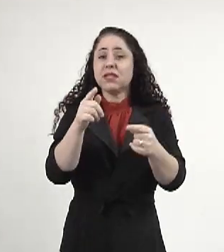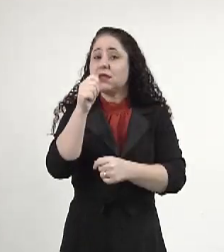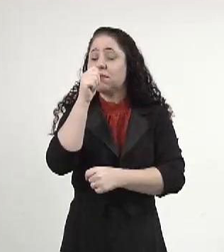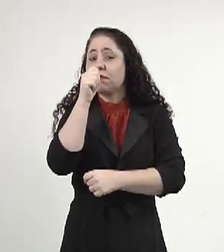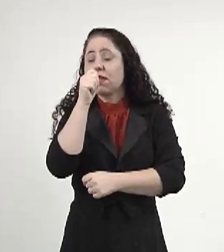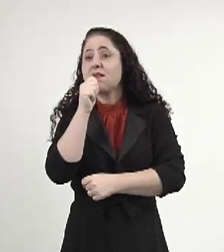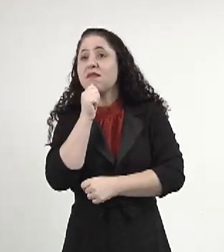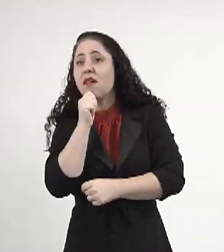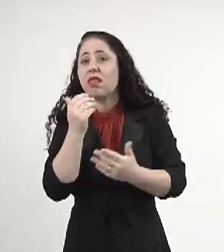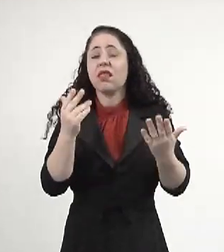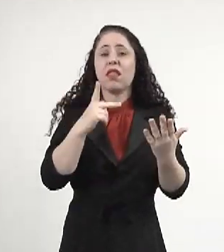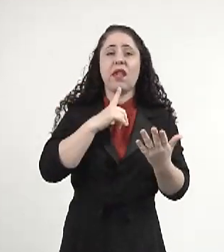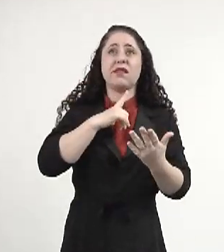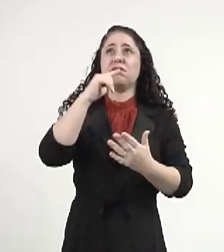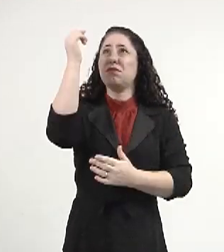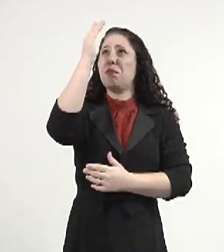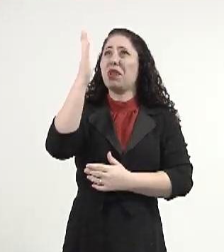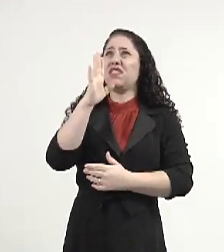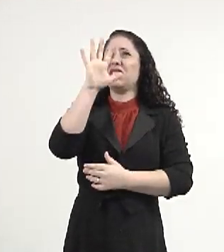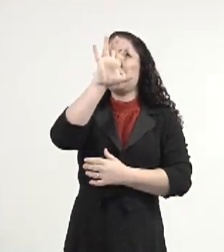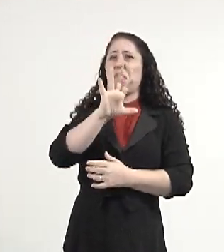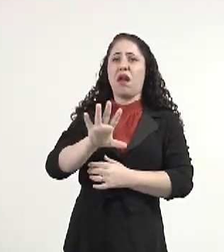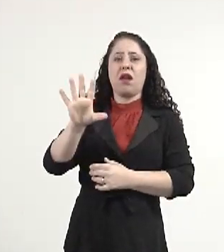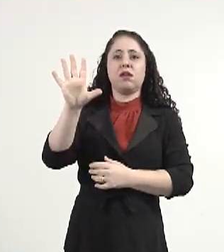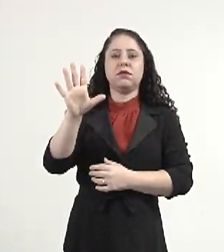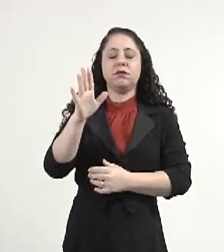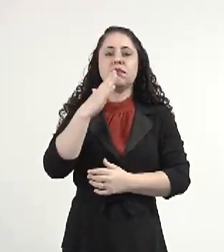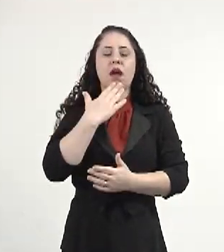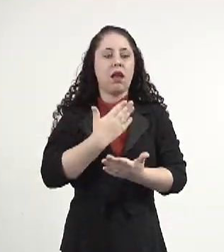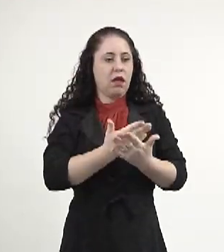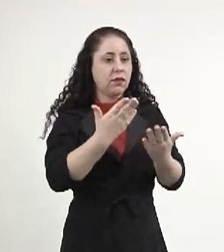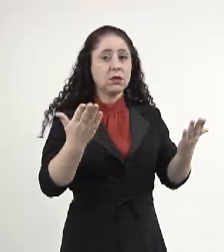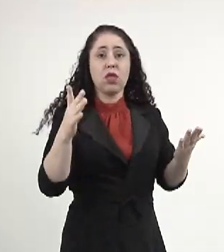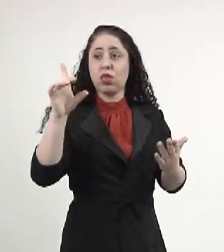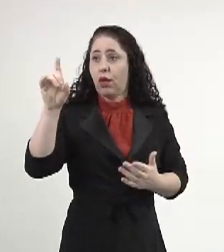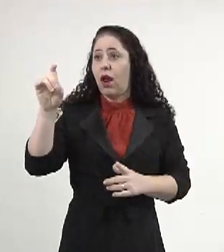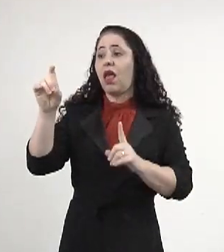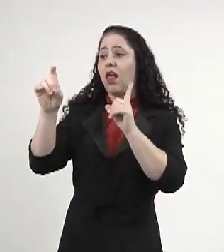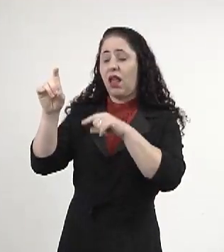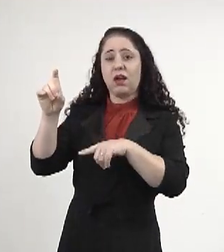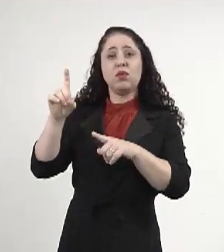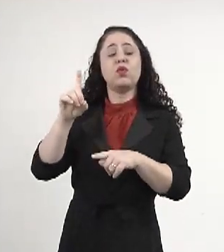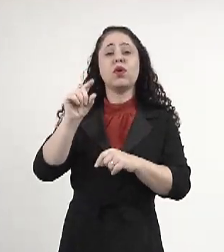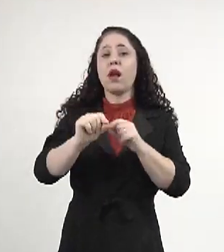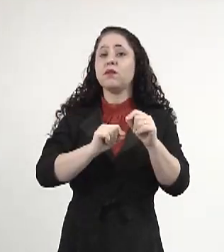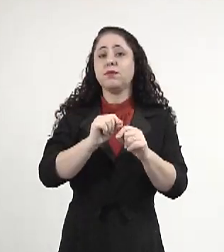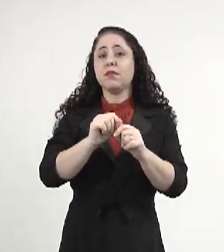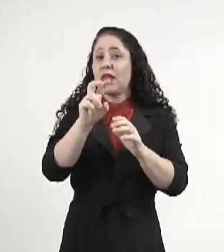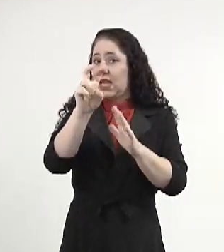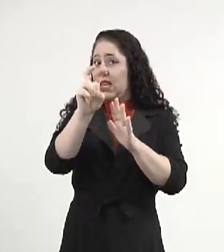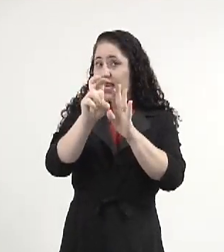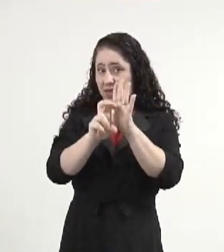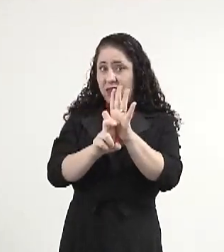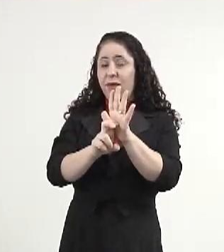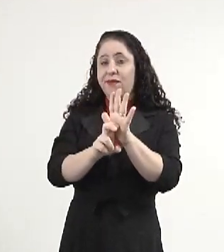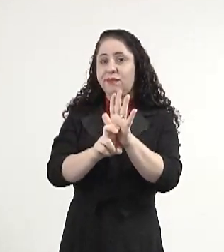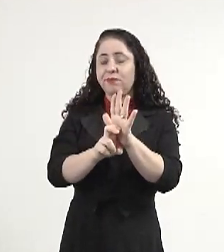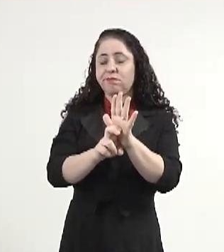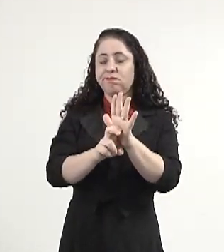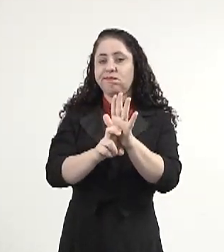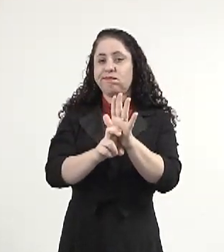nesses municípios do Brasil, pasmem os senhores, Dourados ainda fica na 5ª